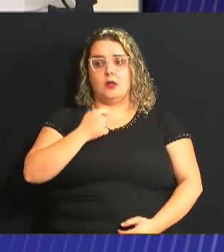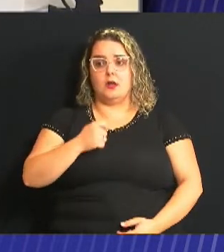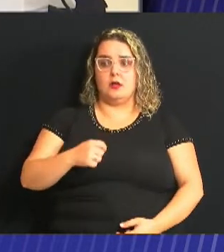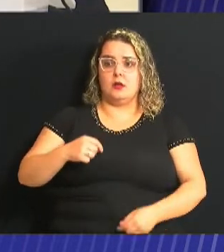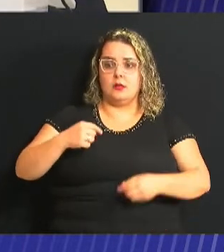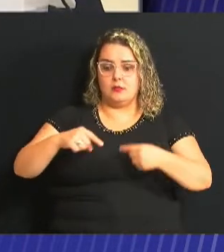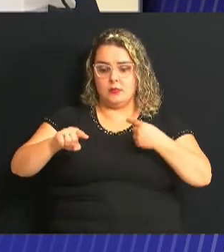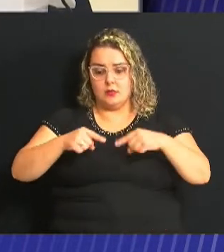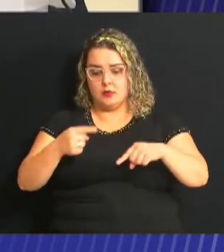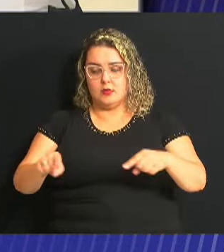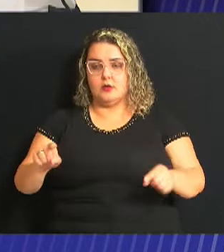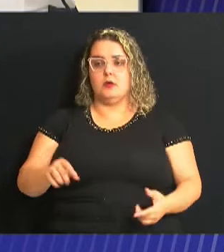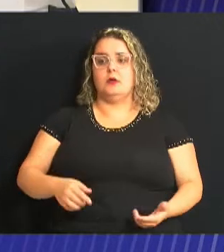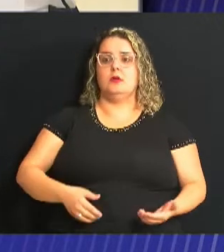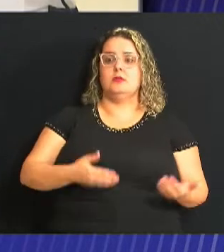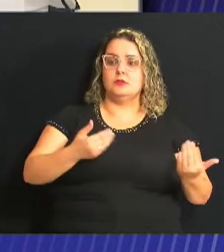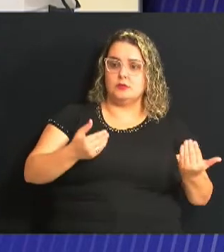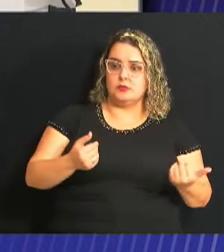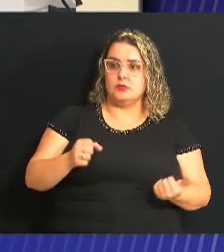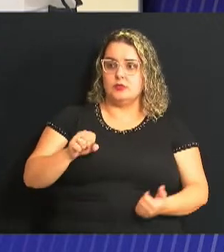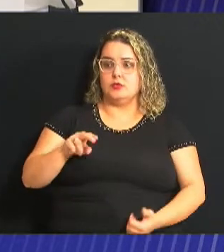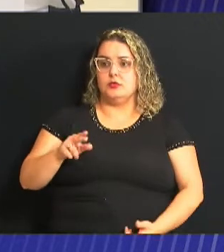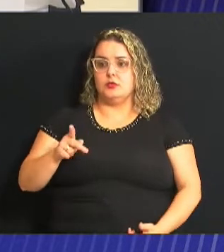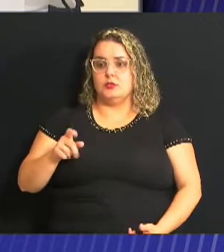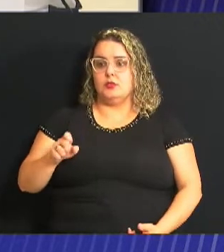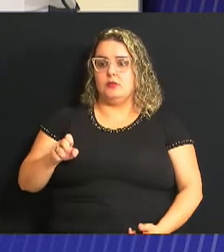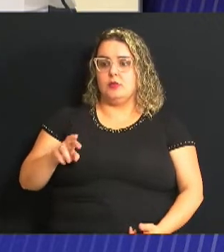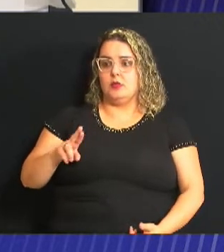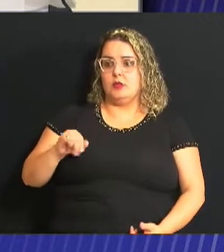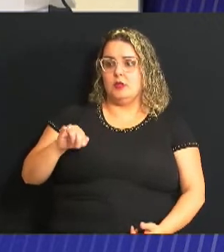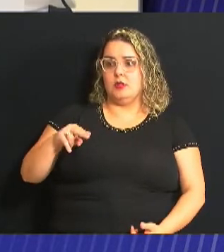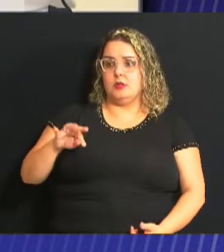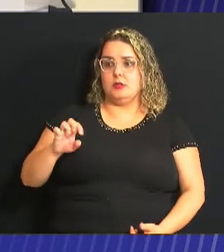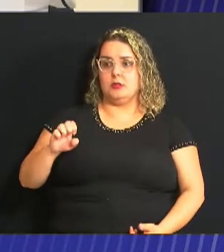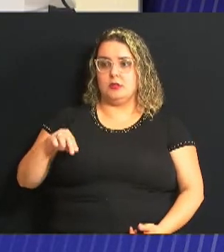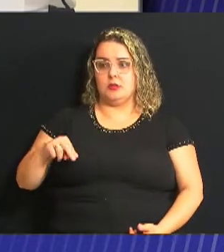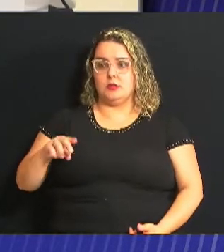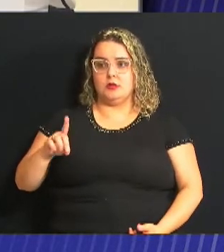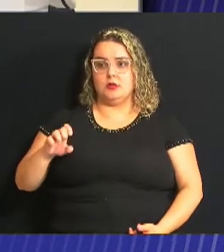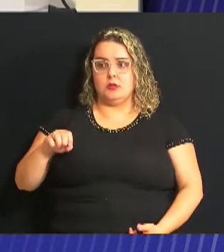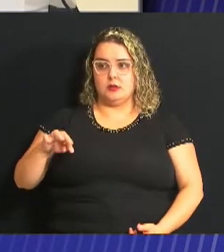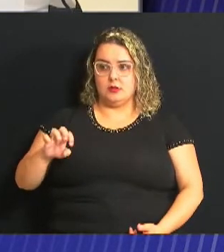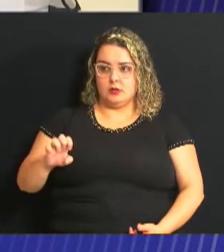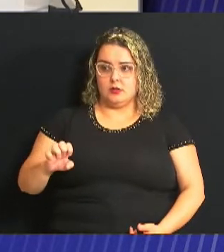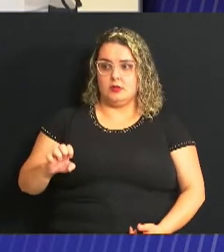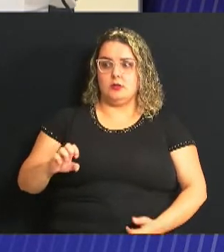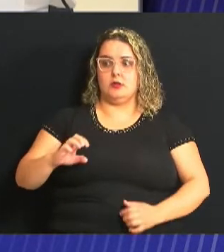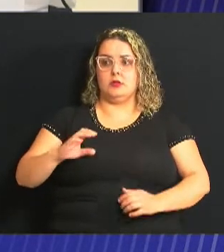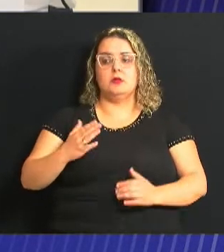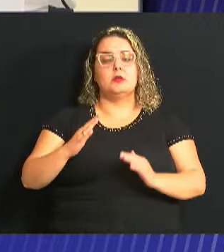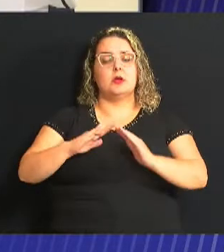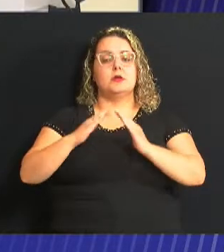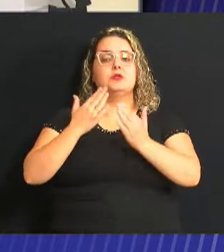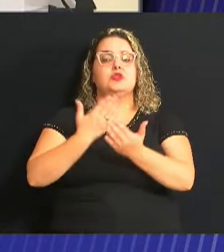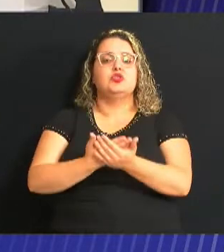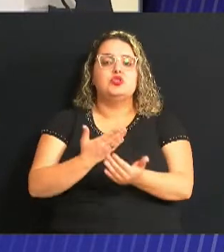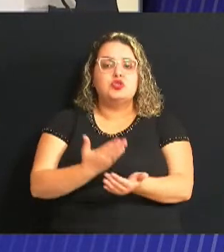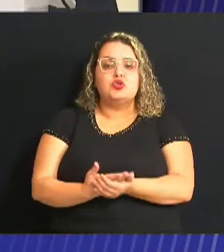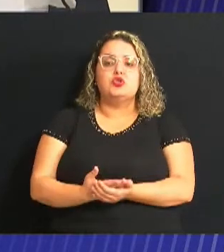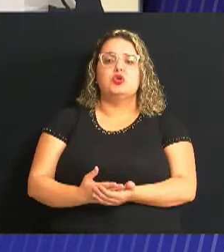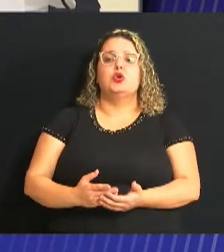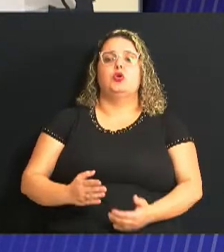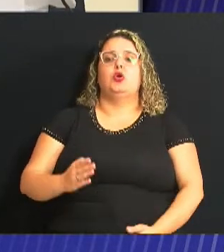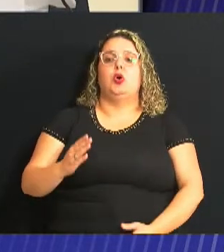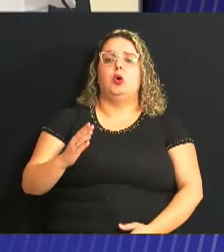jovens, superintendente, ainda hoje é o superintendente da Escola Bíblica Dominical, a